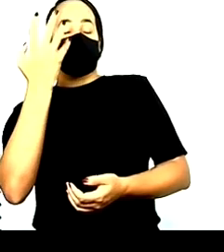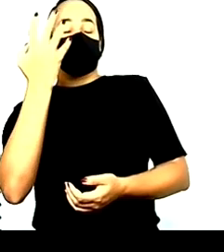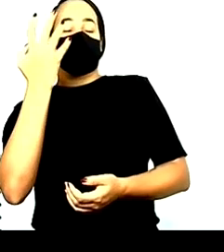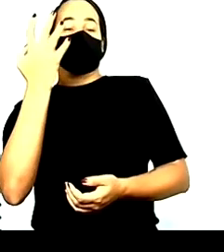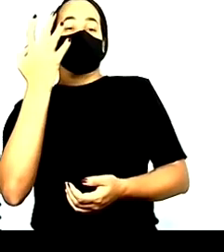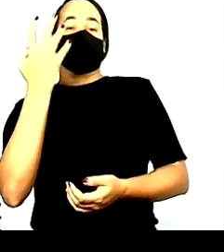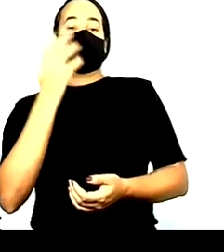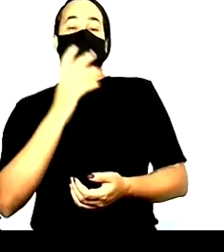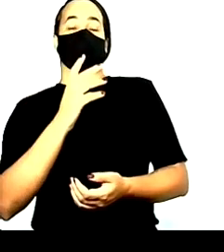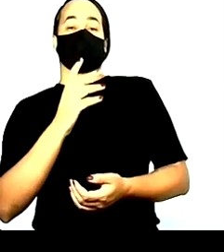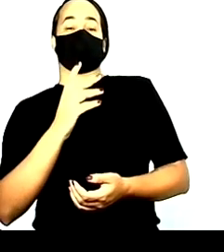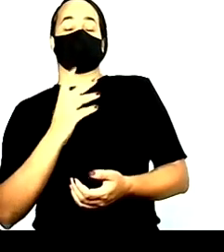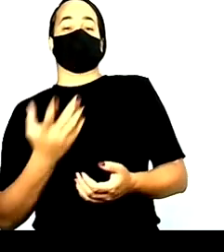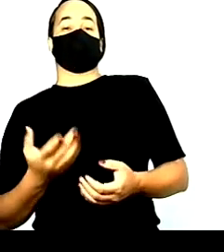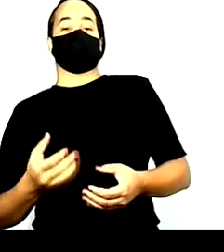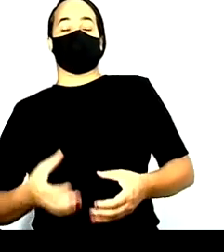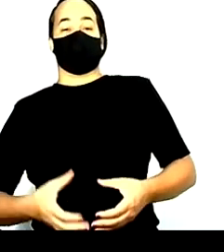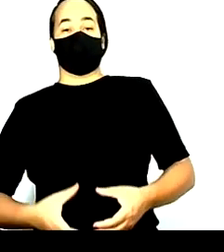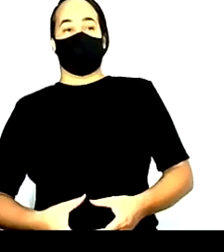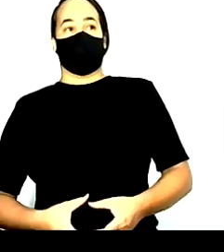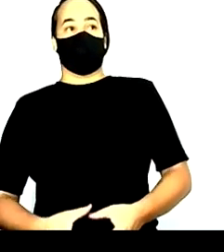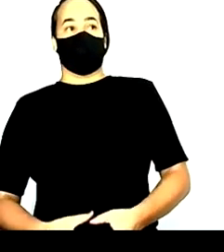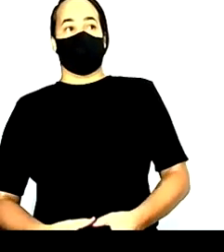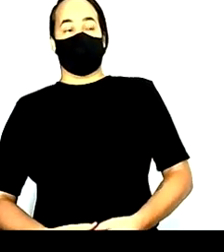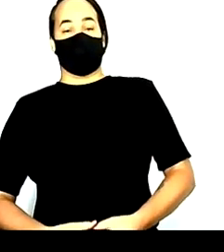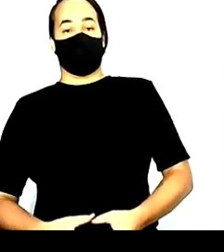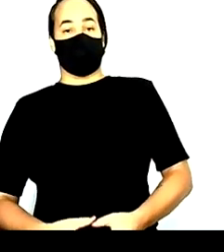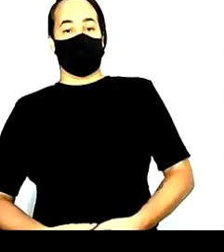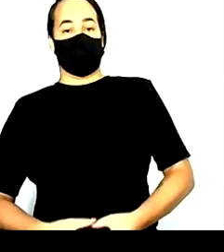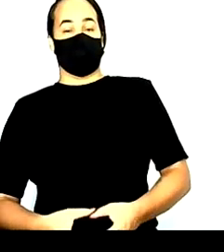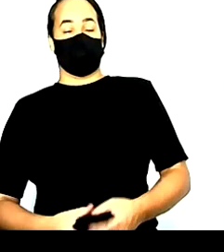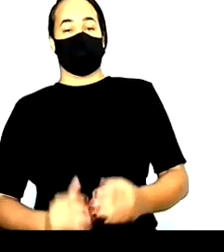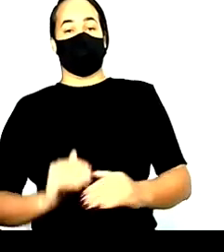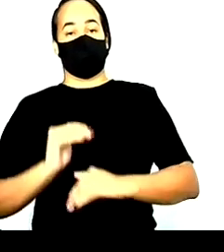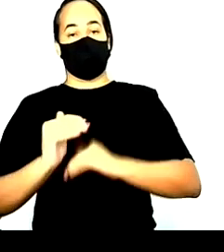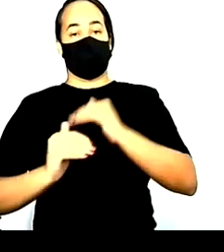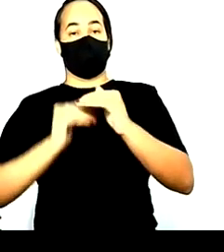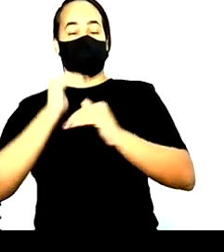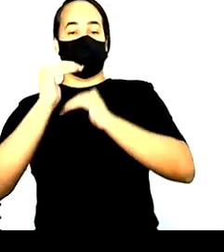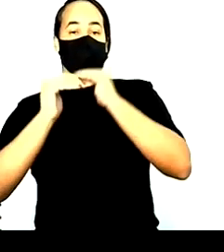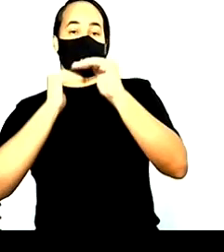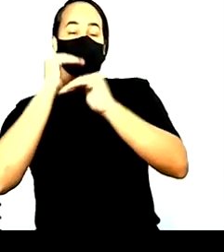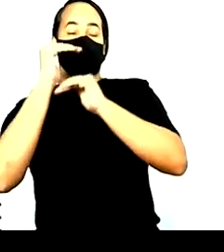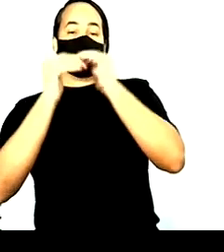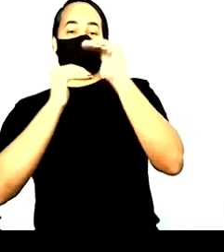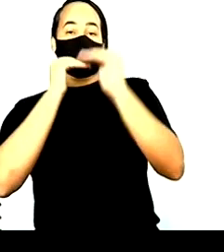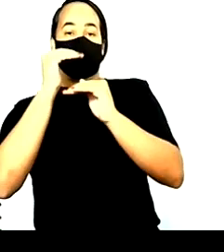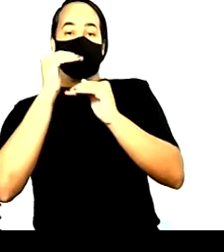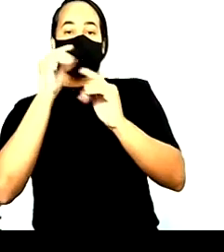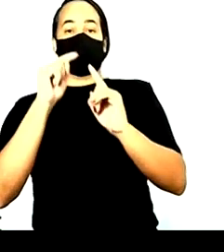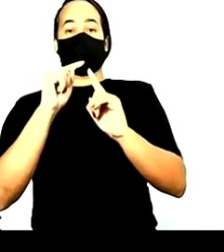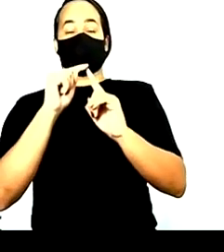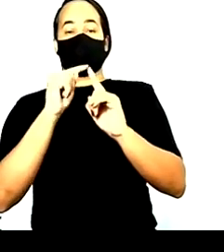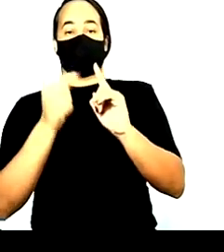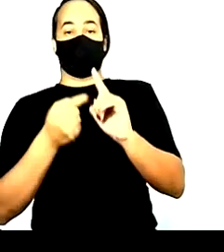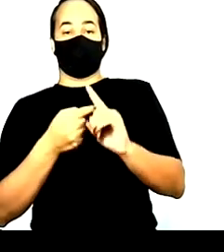para o útero, que é o local onde vai se fixar e desenvolver, originando um novo ser.